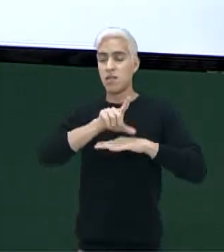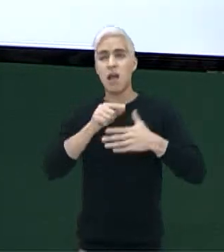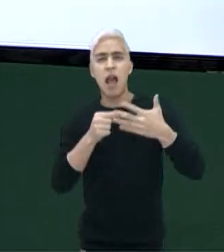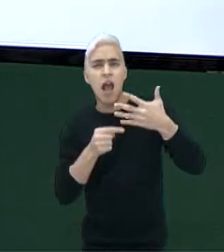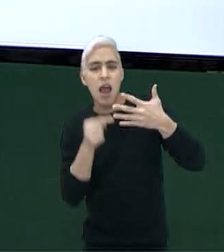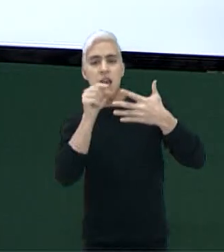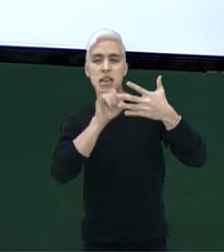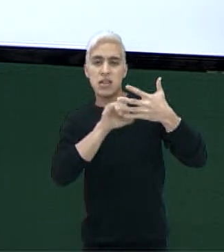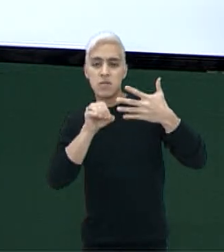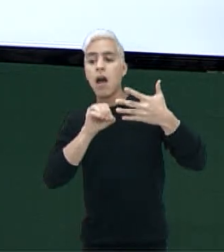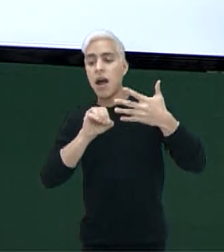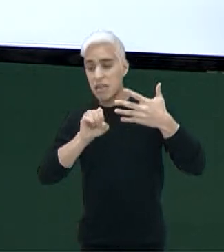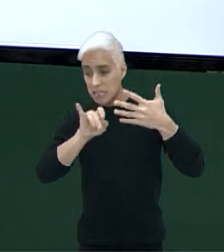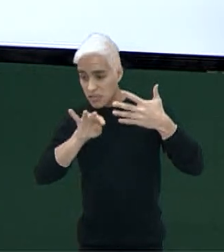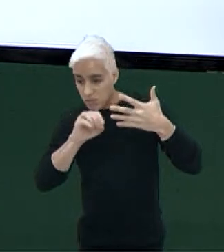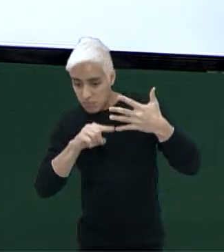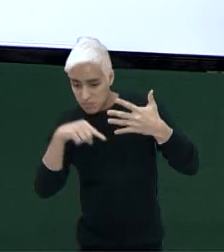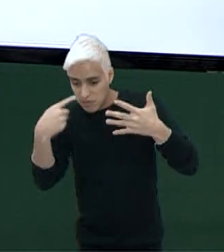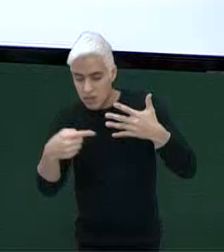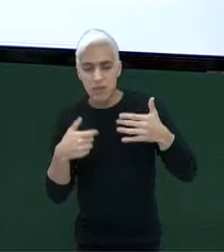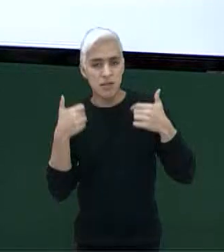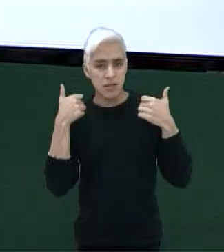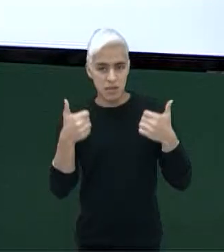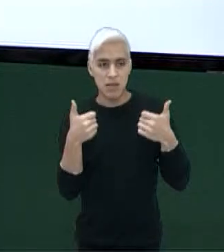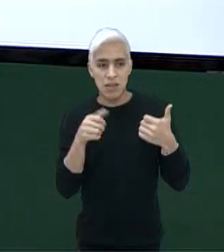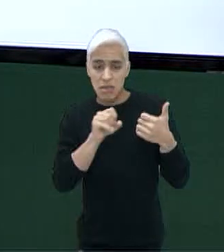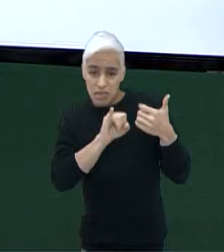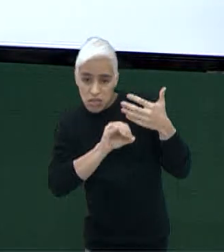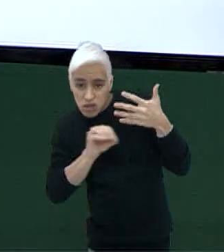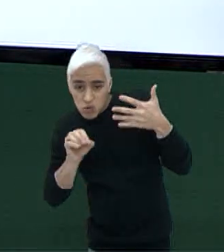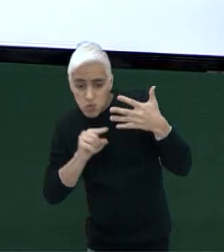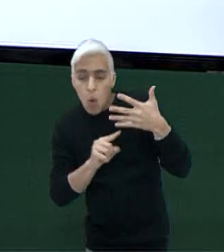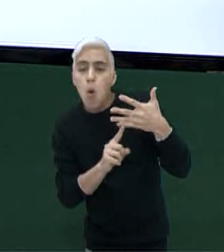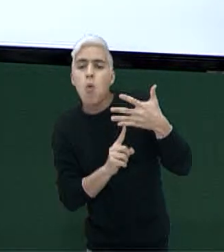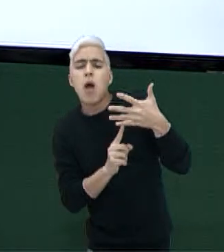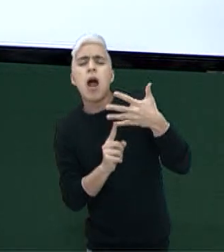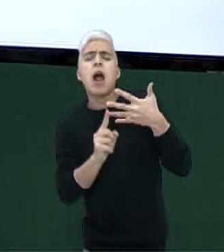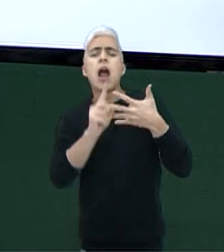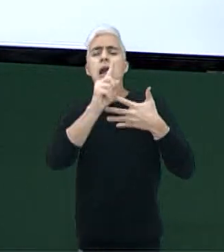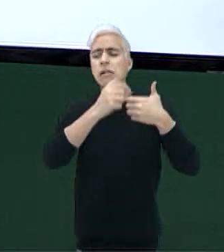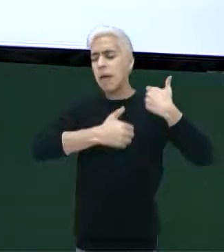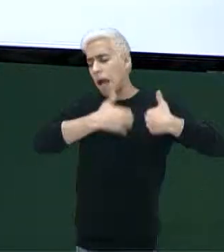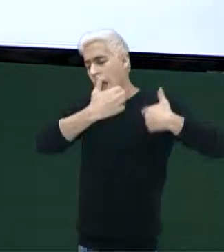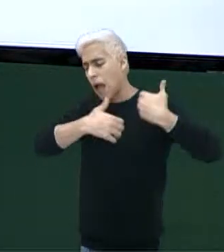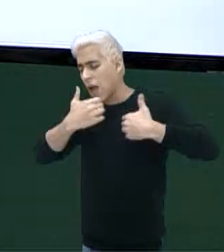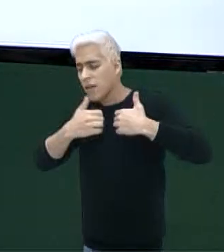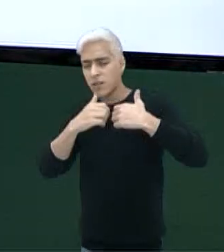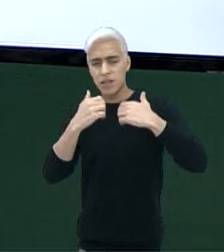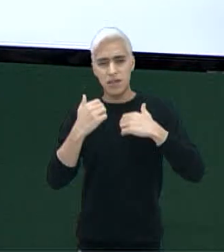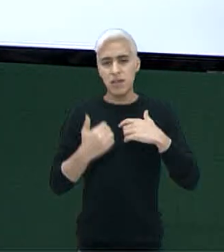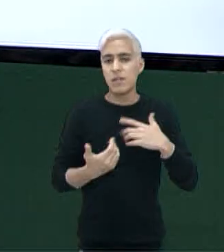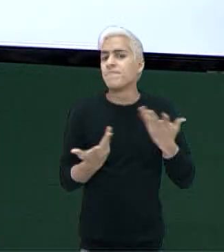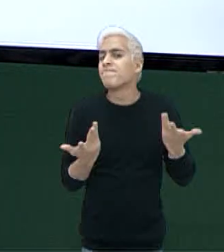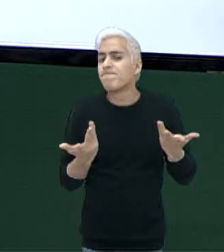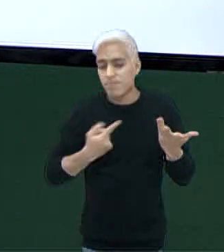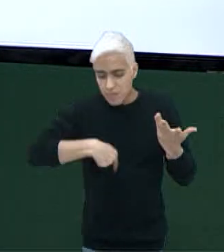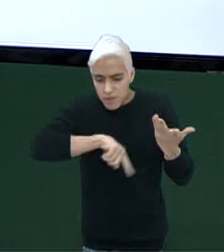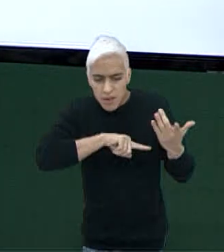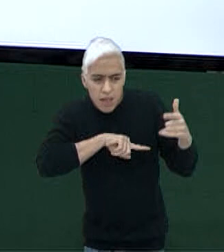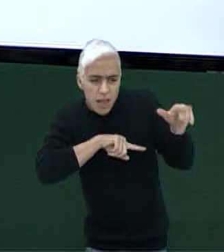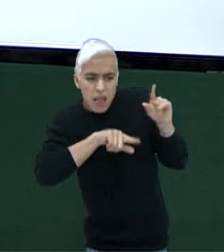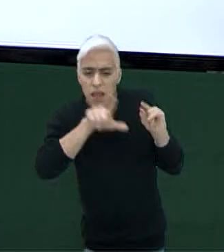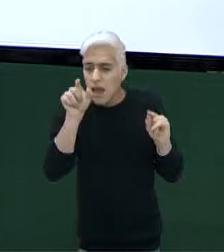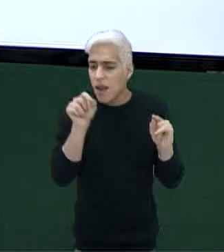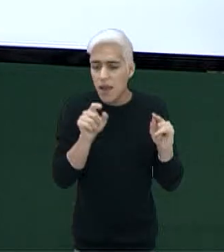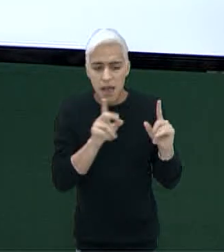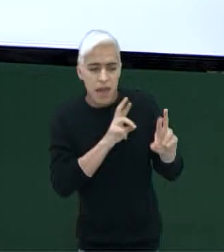tudo que foi dito antes, tudo isso aqui, isso não é, isso o quê? Isso que ela acabou de dizer, né? O fato da gente escolher relacionamentos